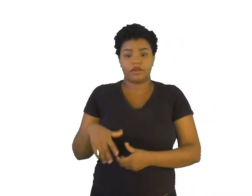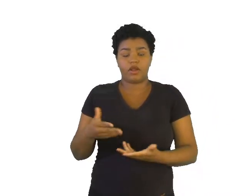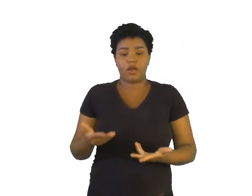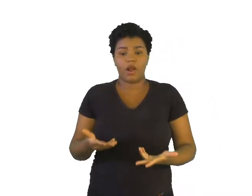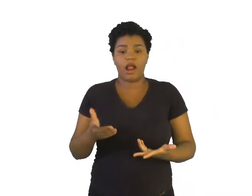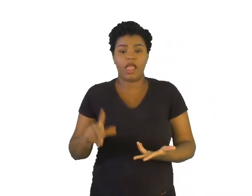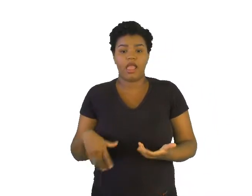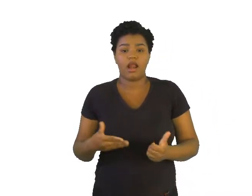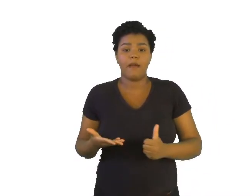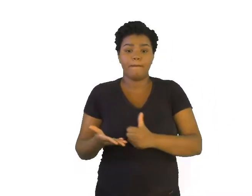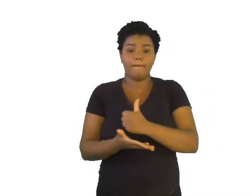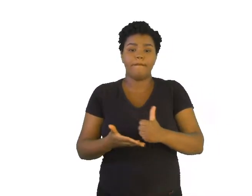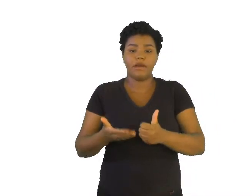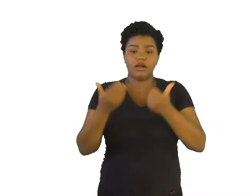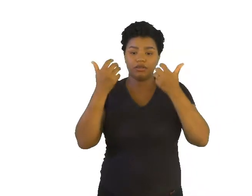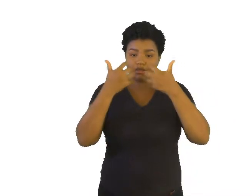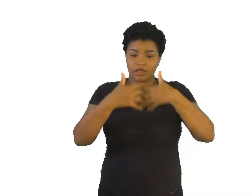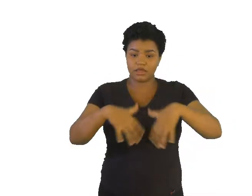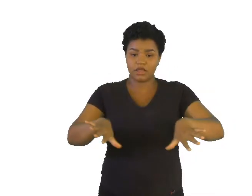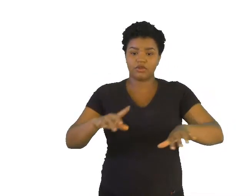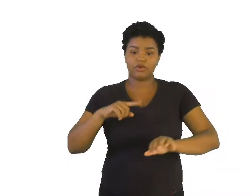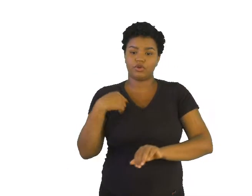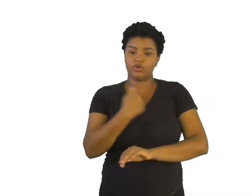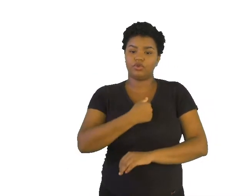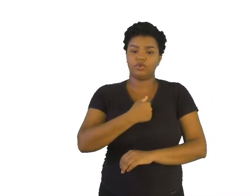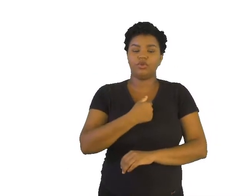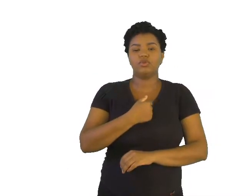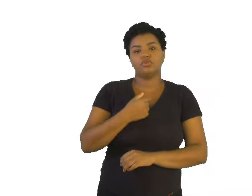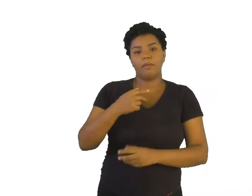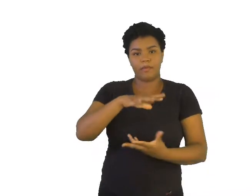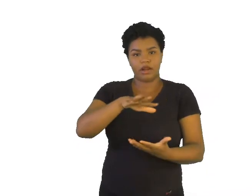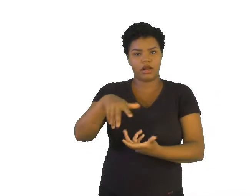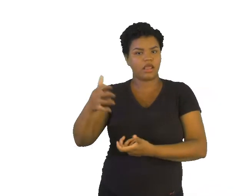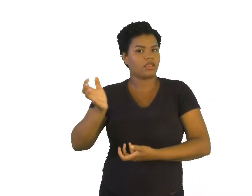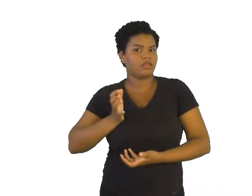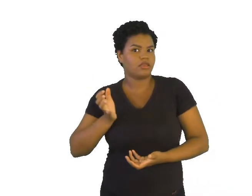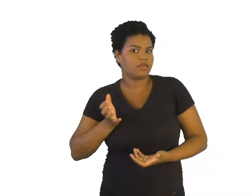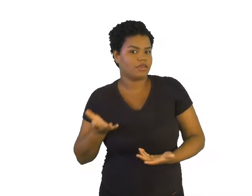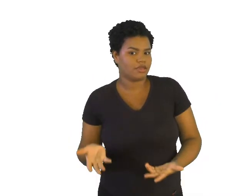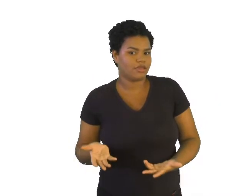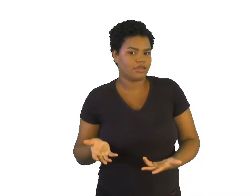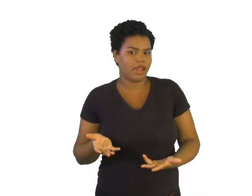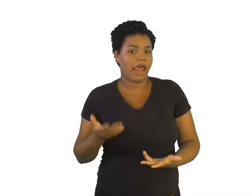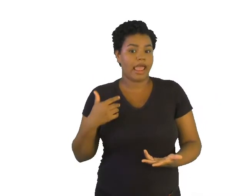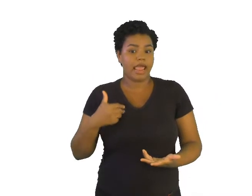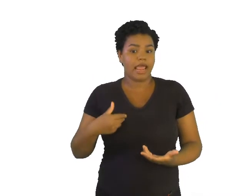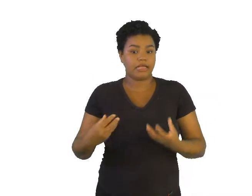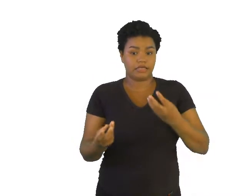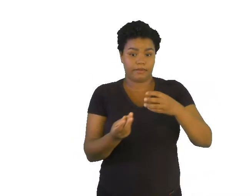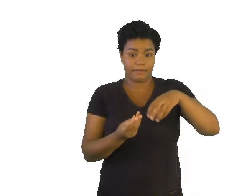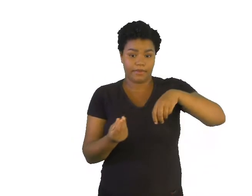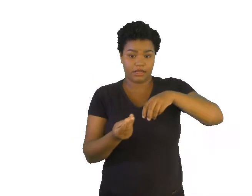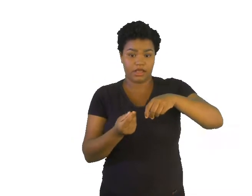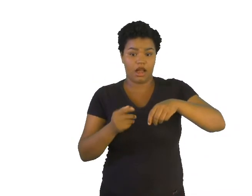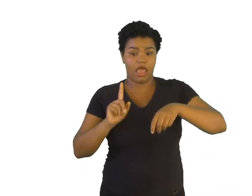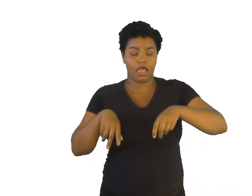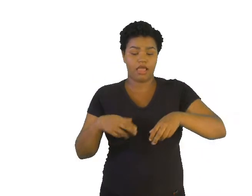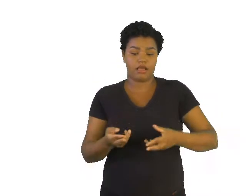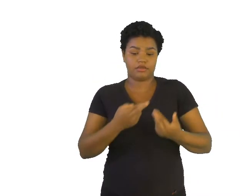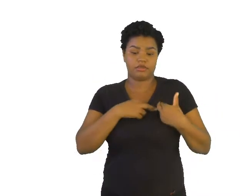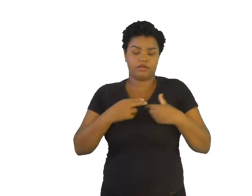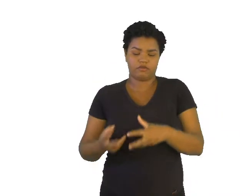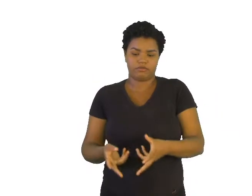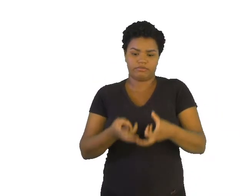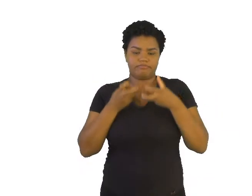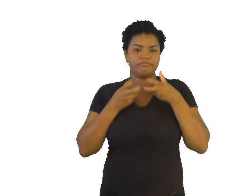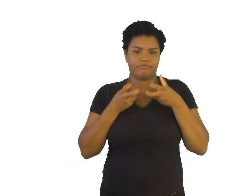natural muito rica do nosso planeta. Essa mineração é a prática responsável de extrair, é o que